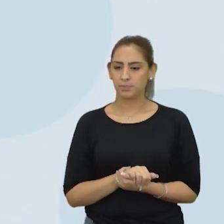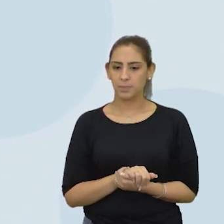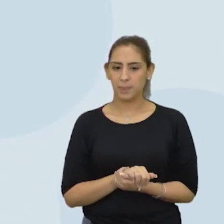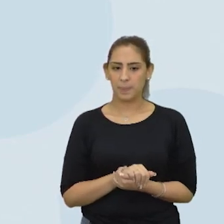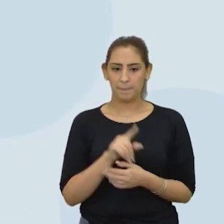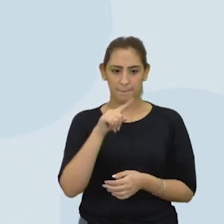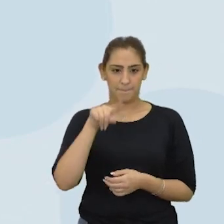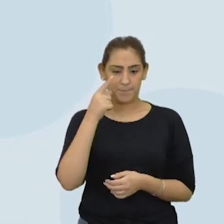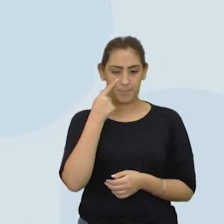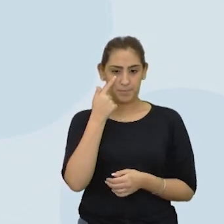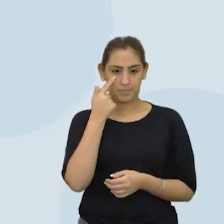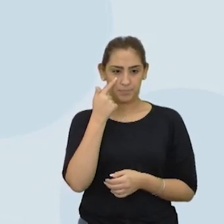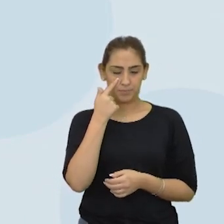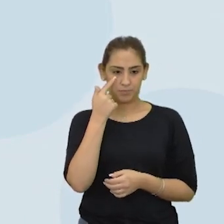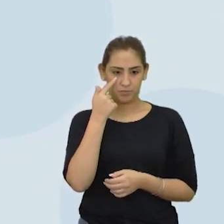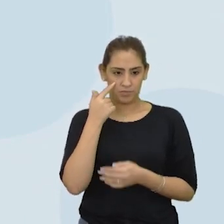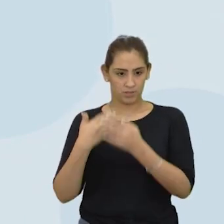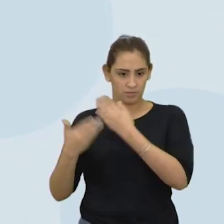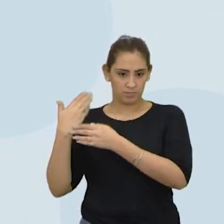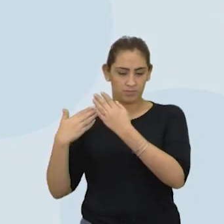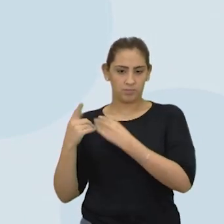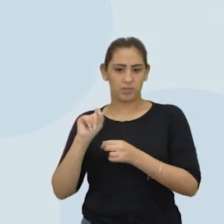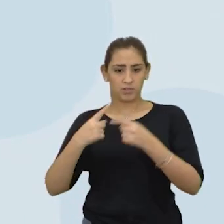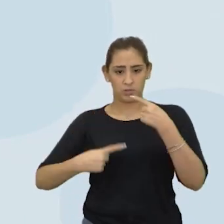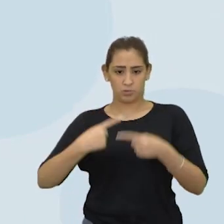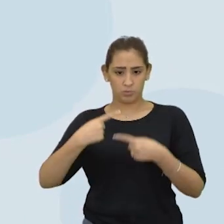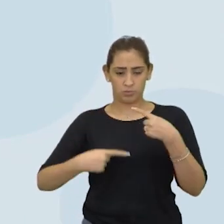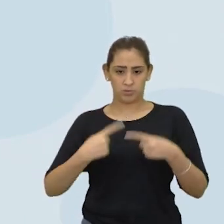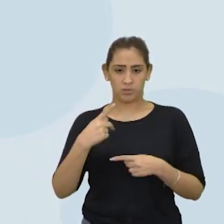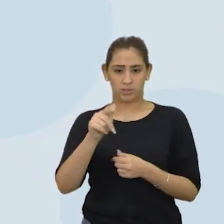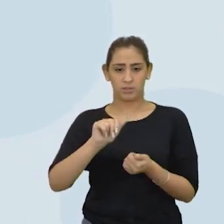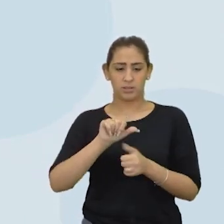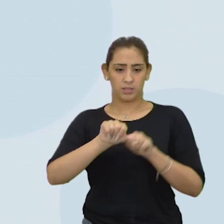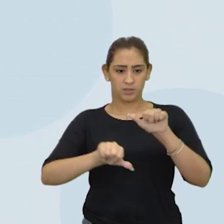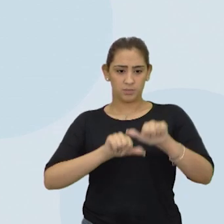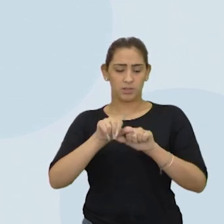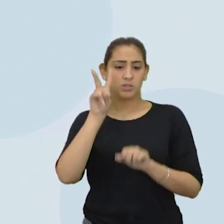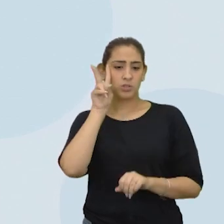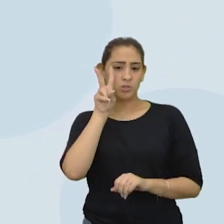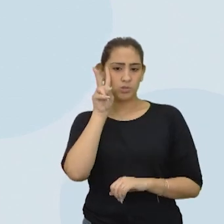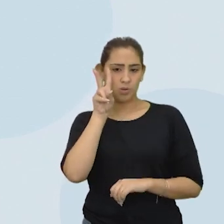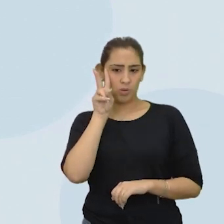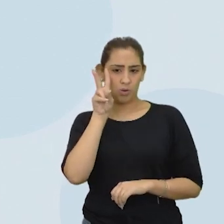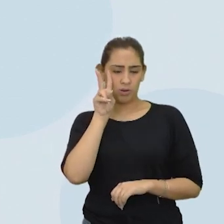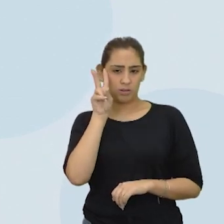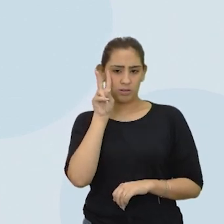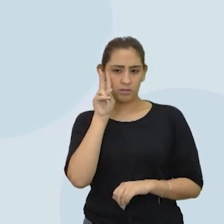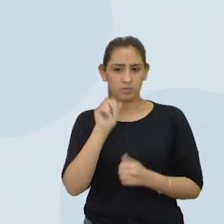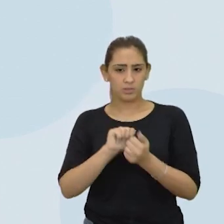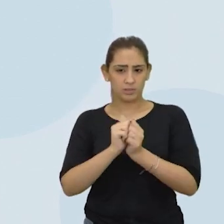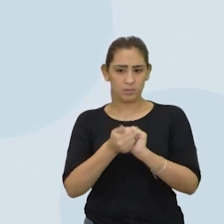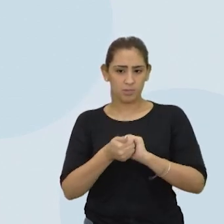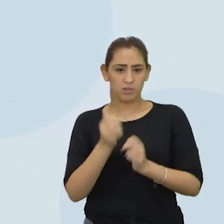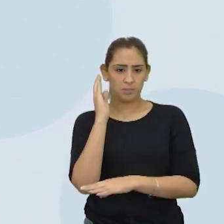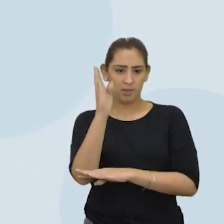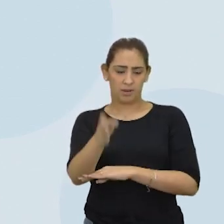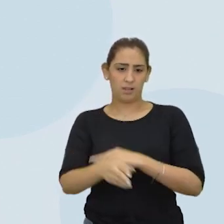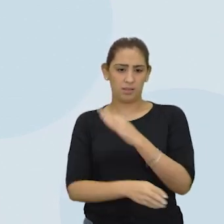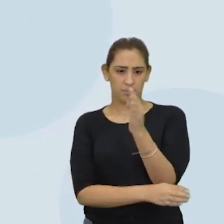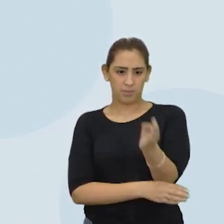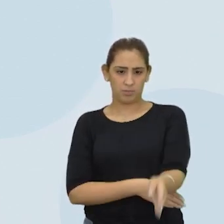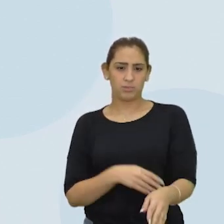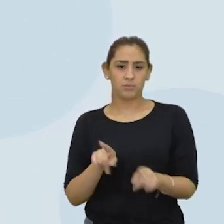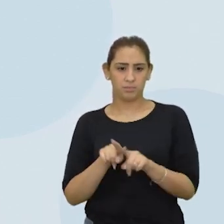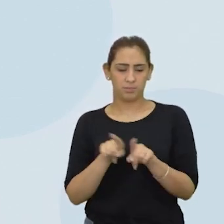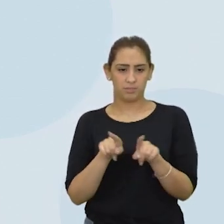vocês vão ver lá atrás, é discutir essas transformações históricas dos esportes paralímpicos, mas considerando